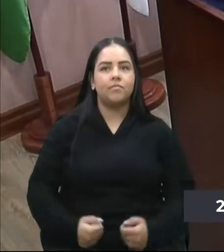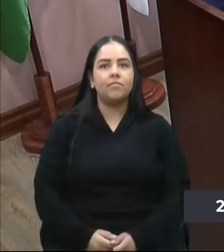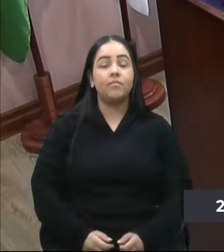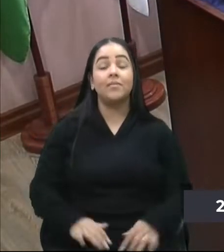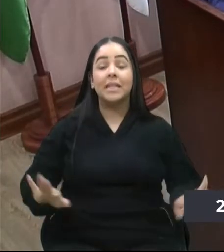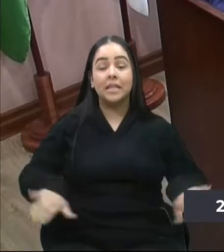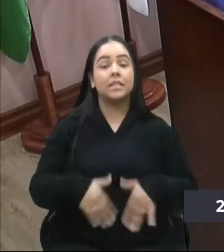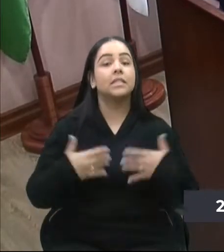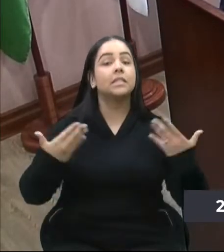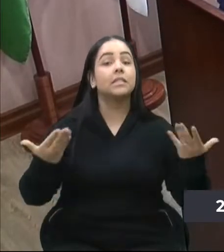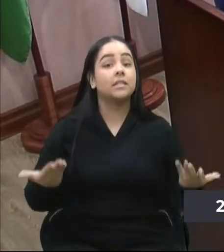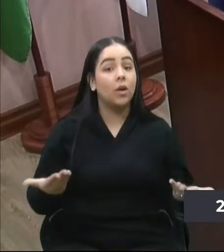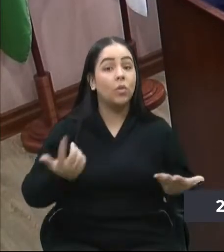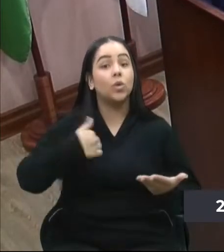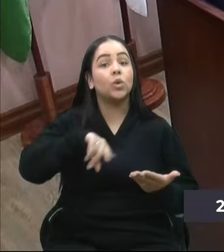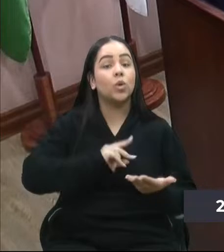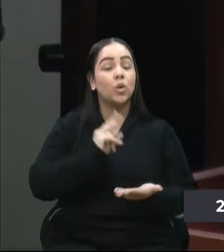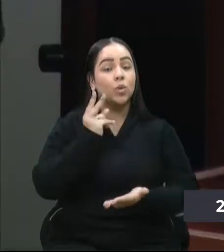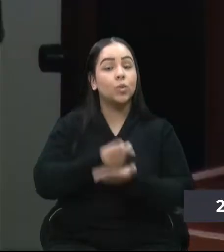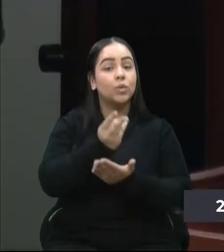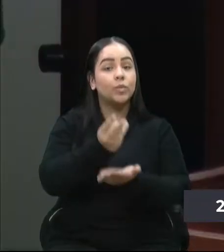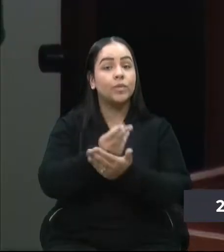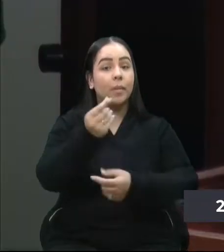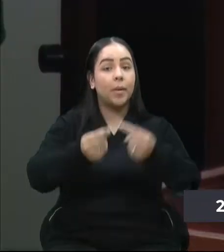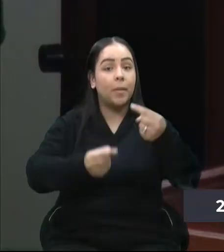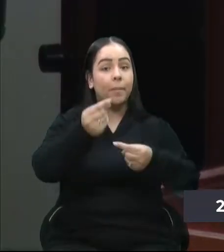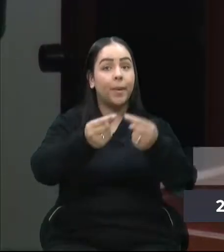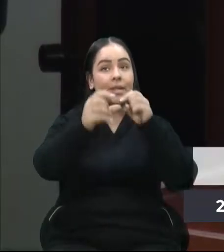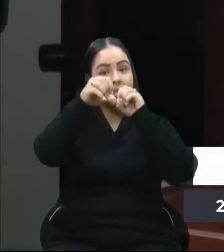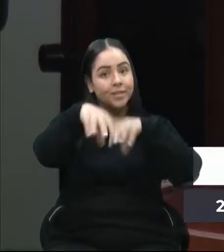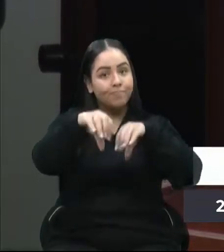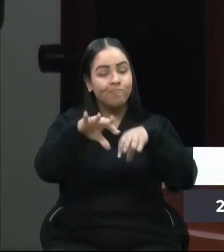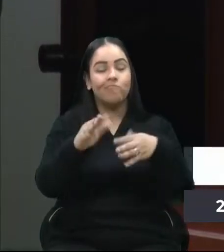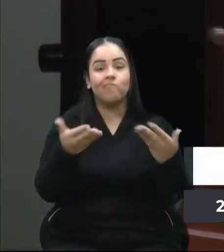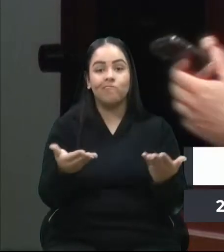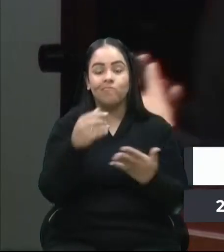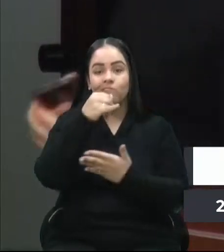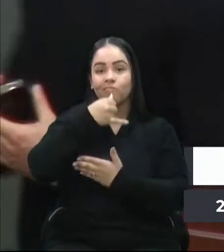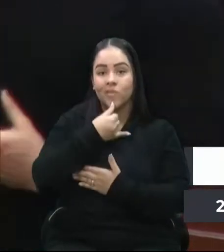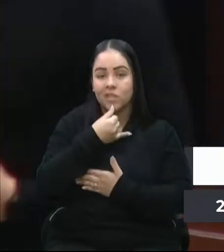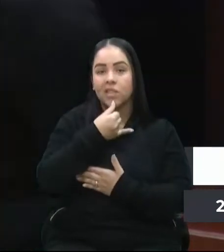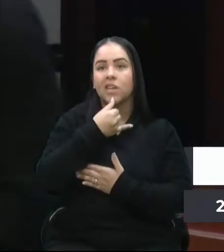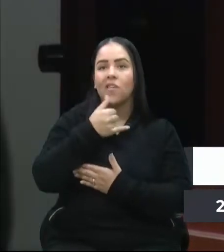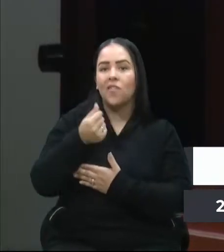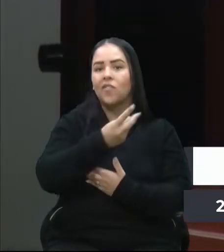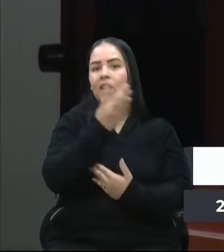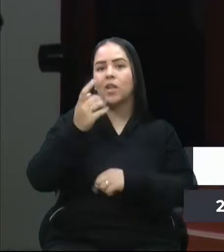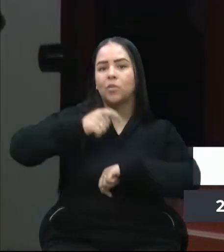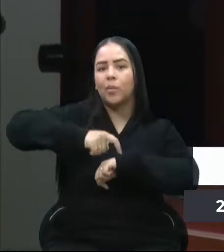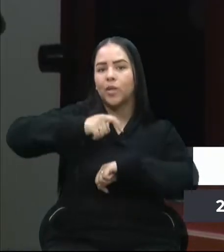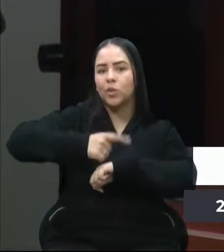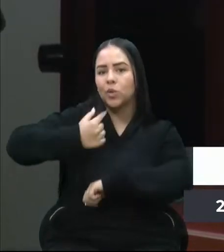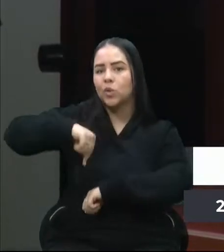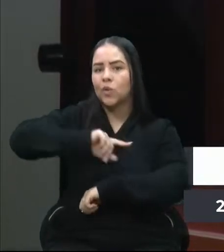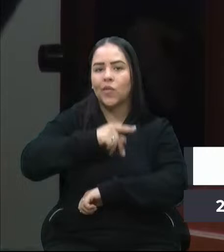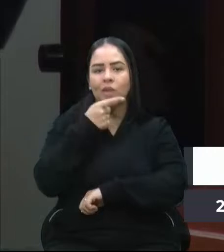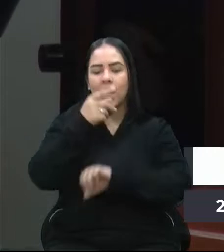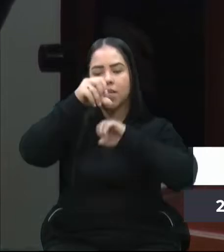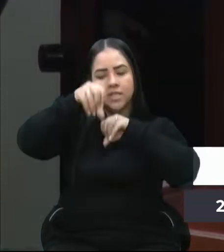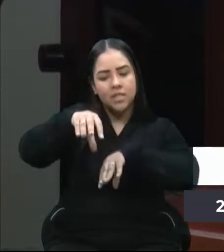Então, seguimos discutindo educação e, infelizmente, que em vários momentos que nós falamos sobre